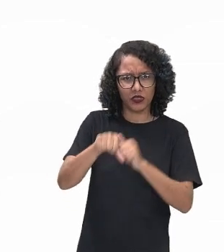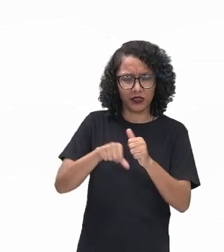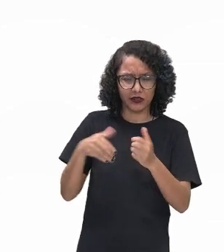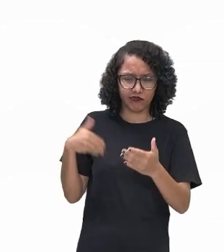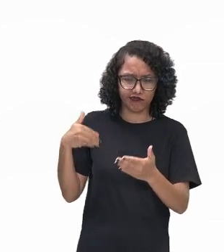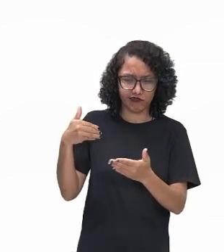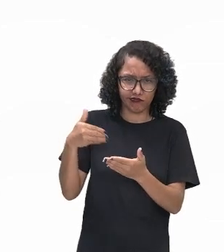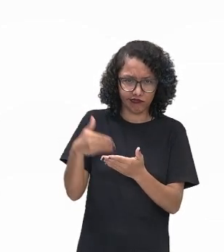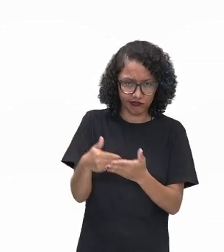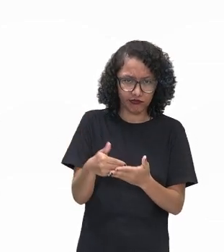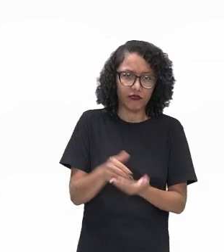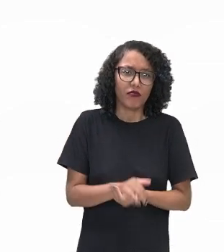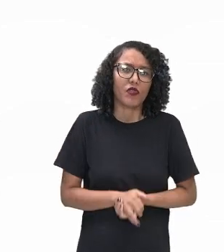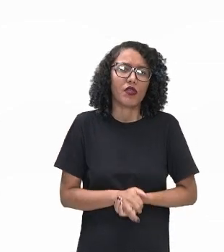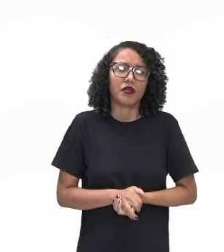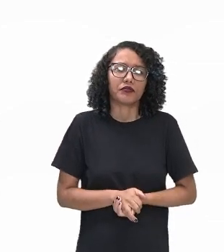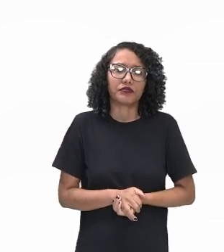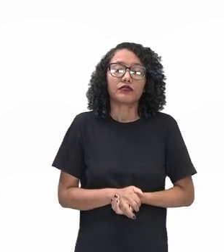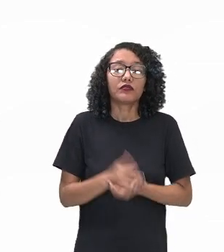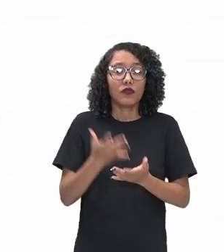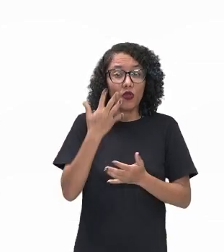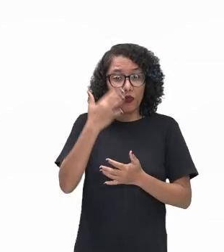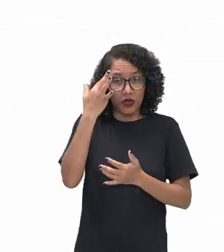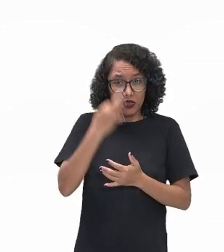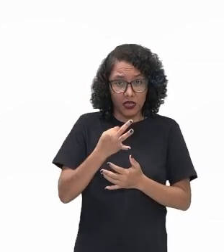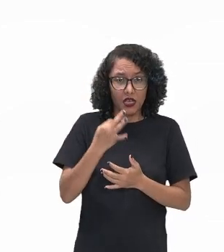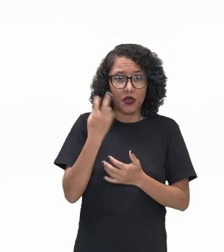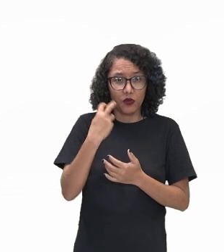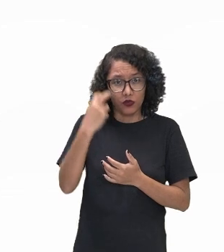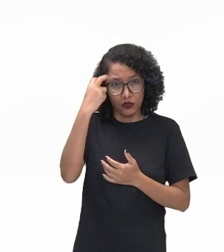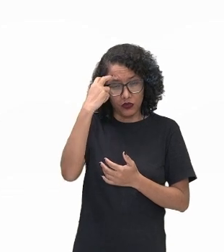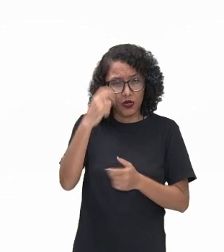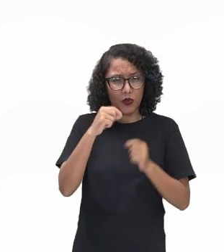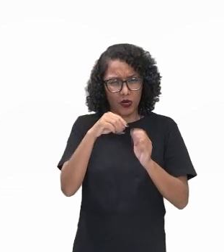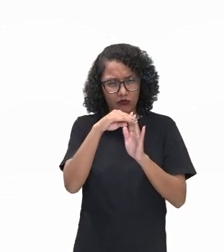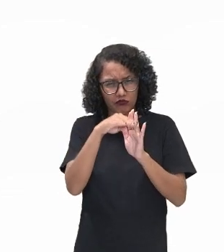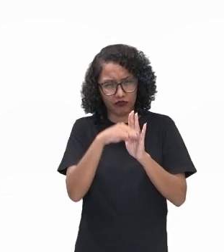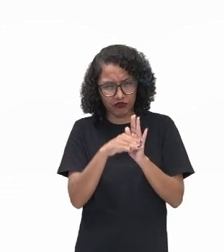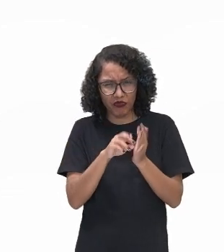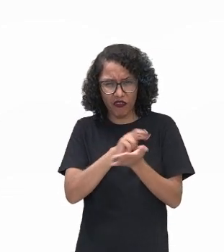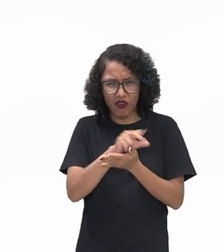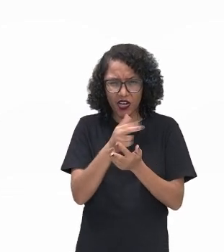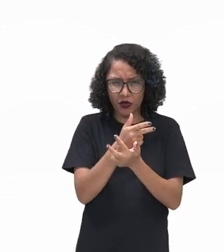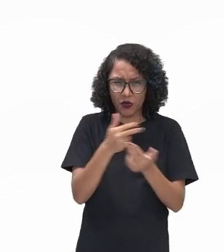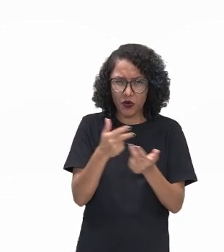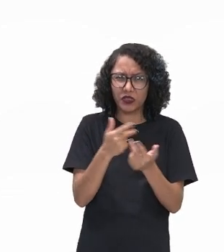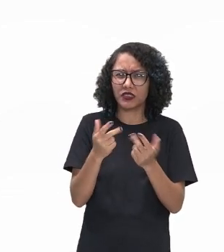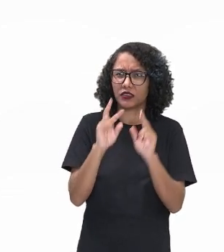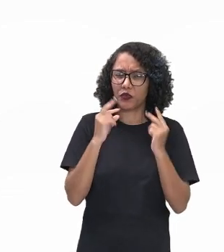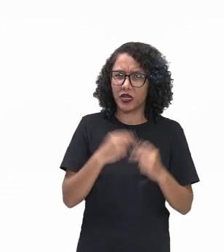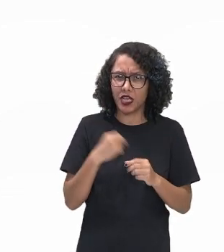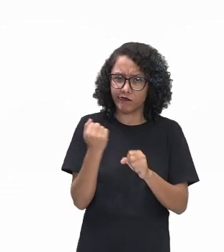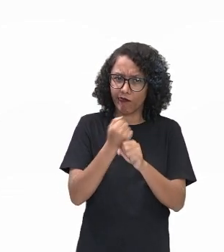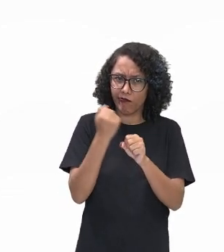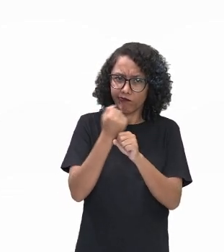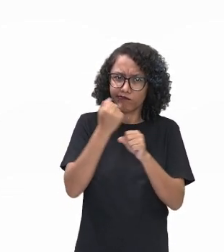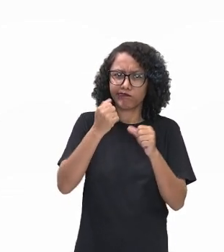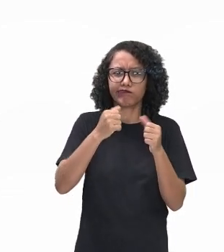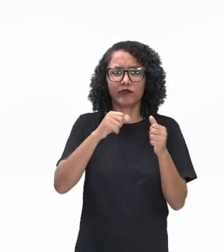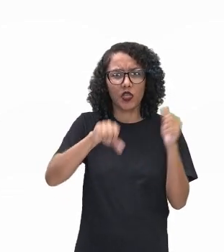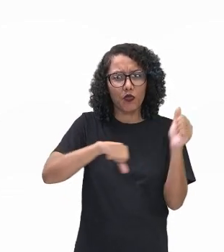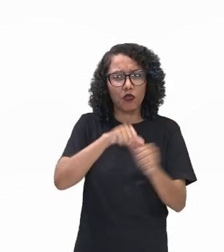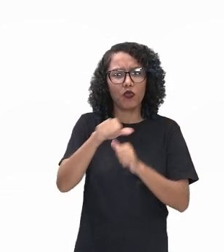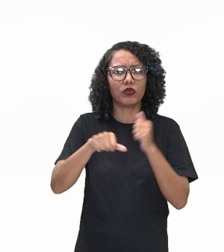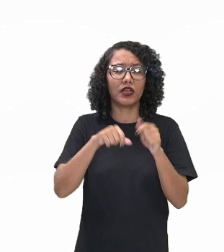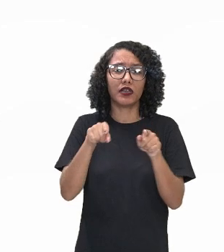do tempo. Compreensão de cultura como o conjunto de tudo aquilo que o homem constrói, modificando e